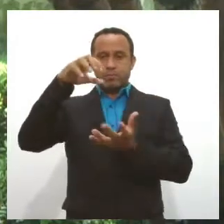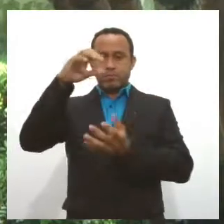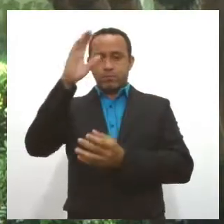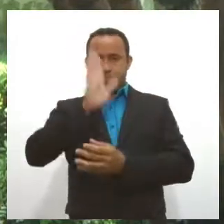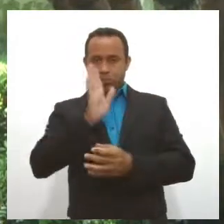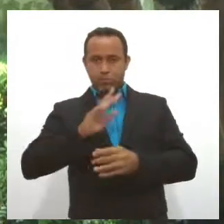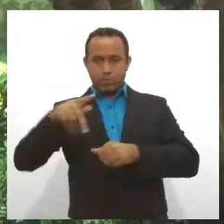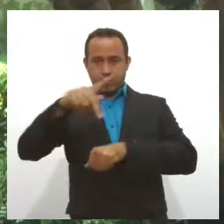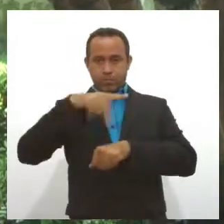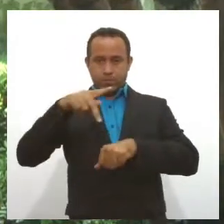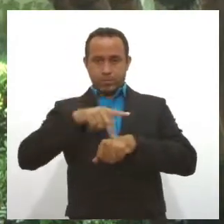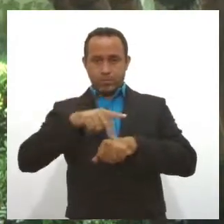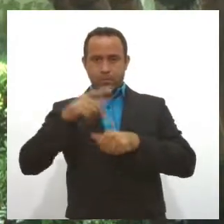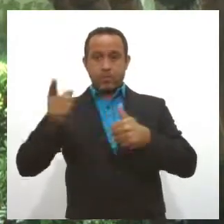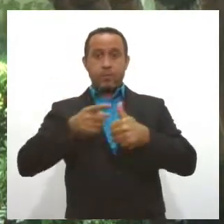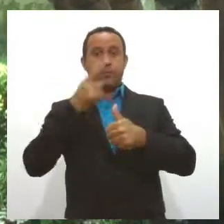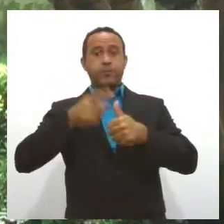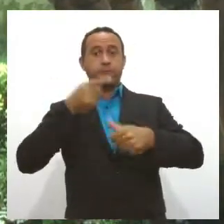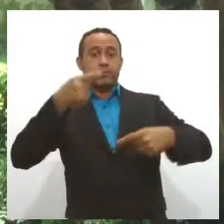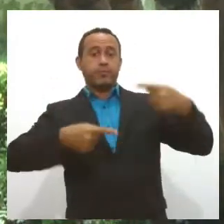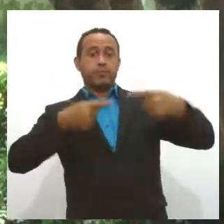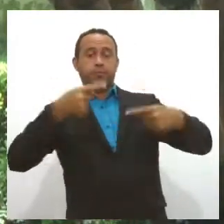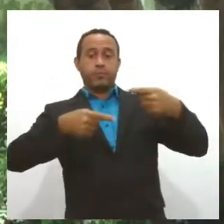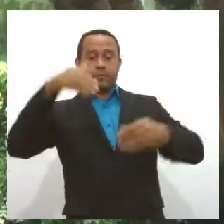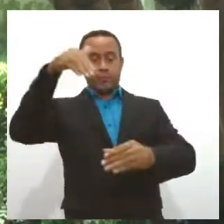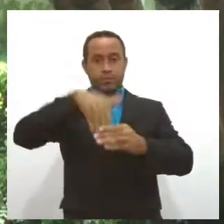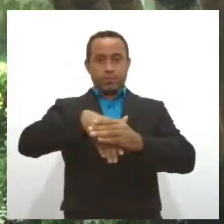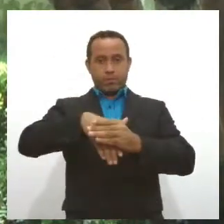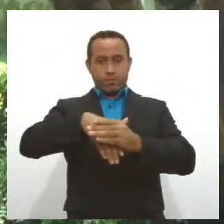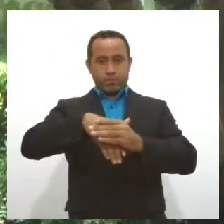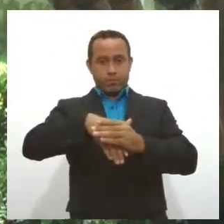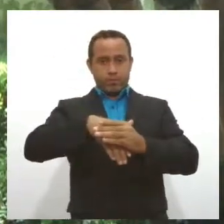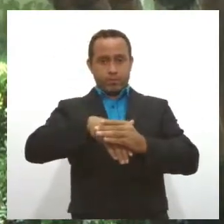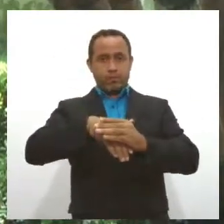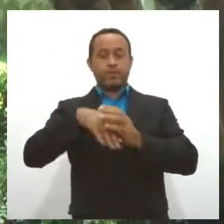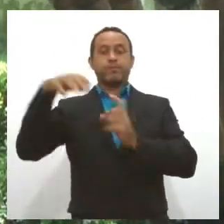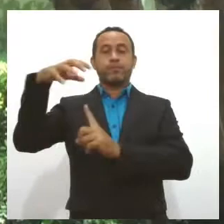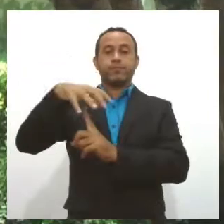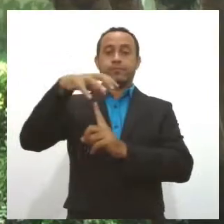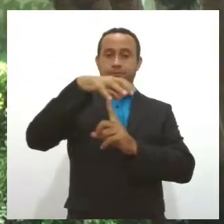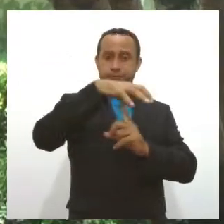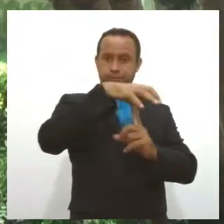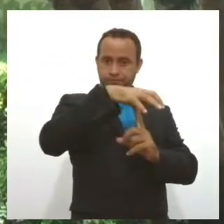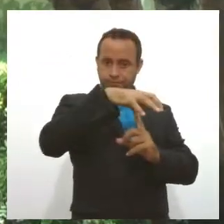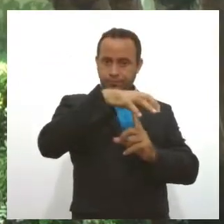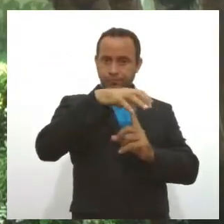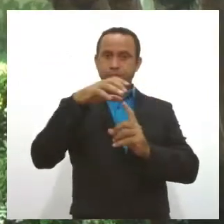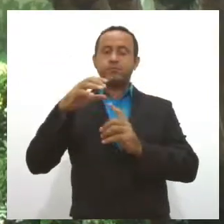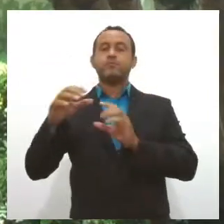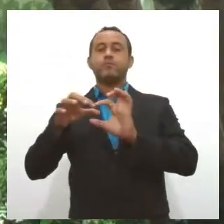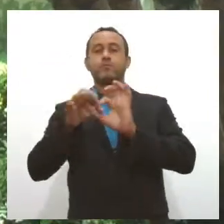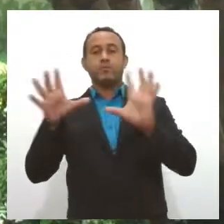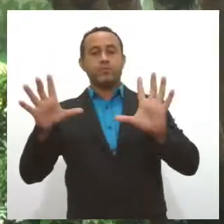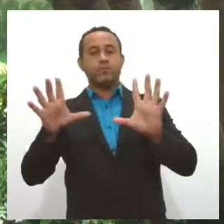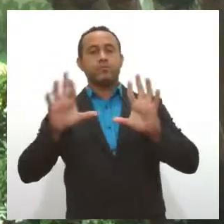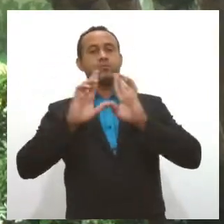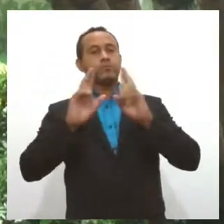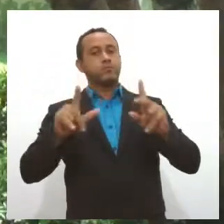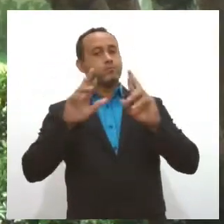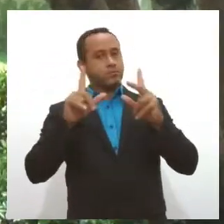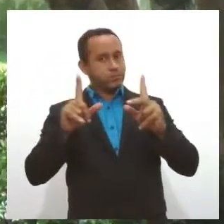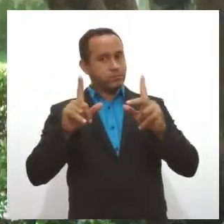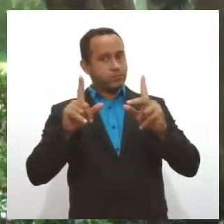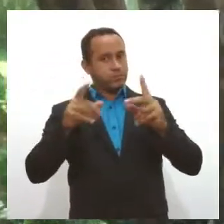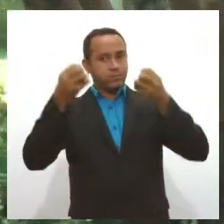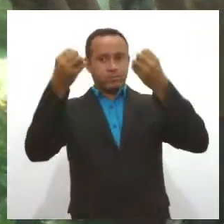o primeiro turno das eleições, as feiras livres terão uma programação diferente. Mas quem dá